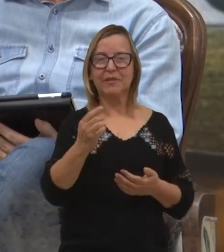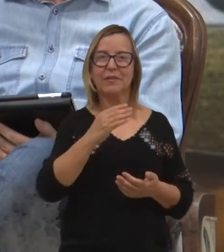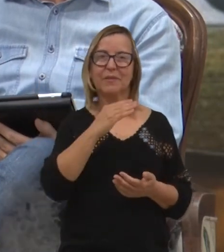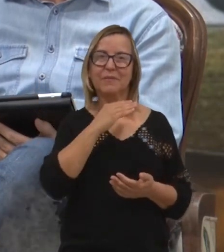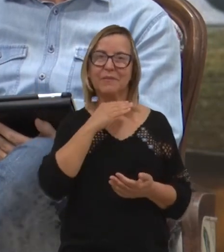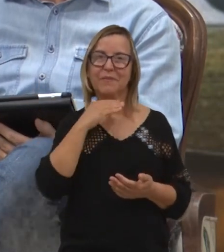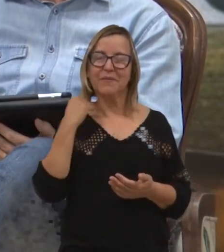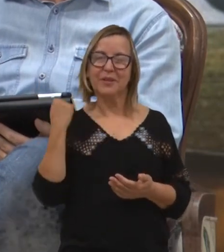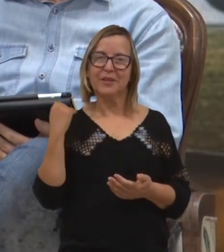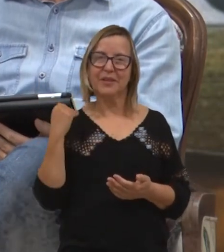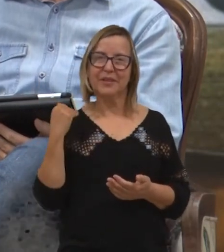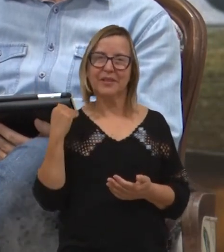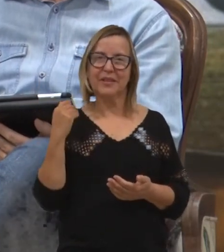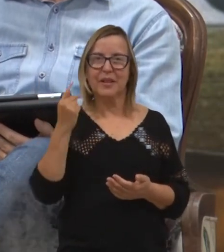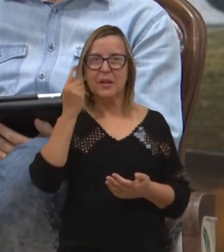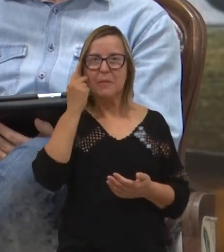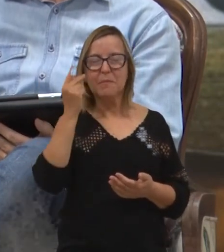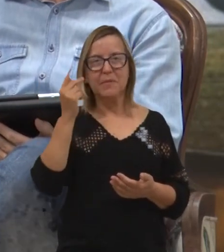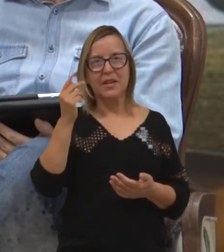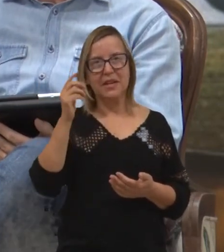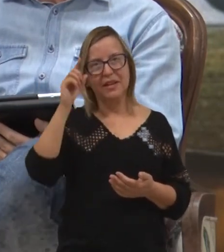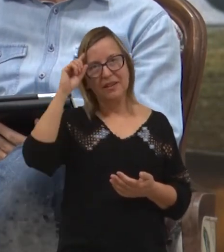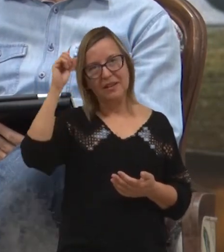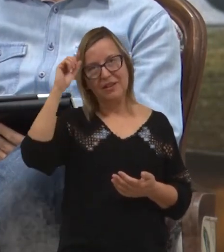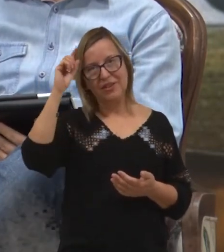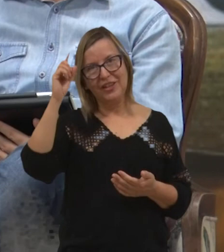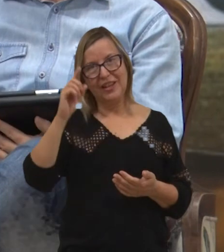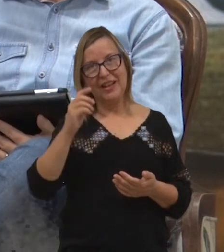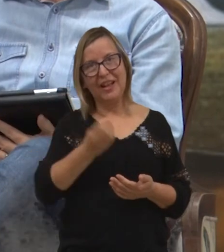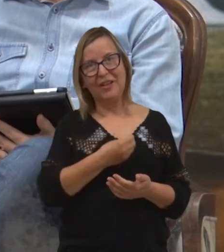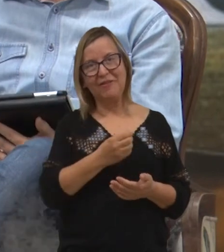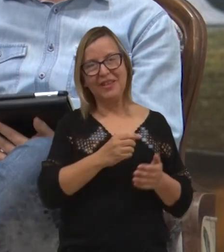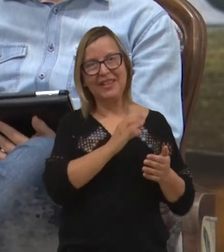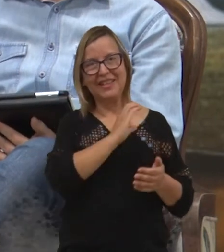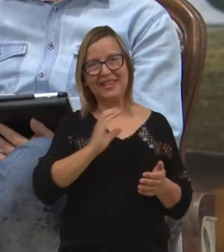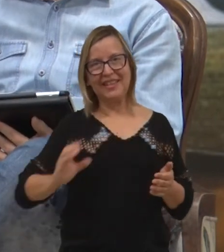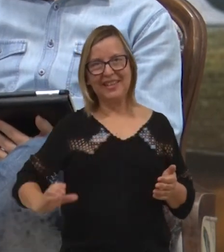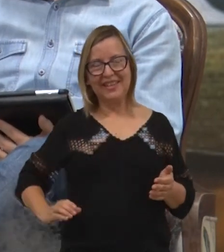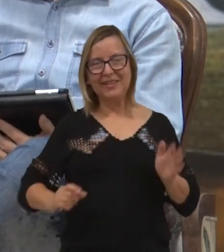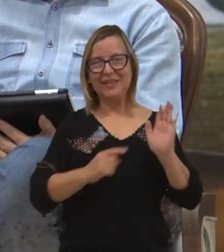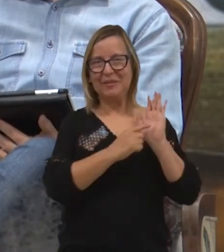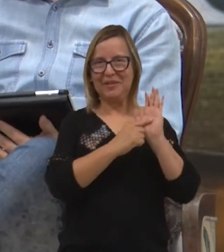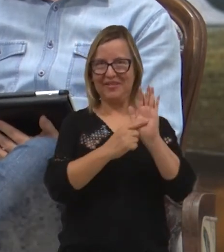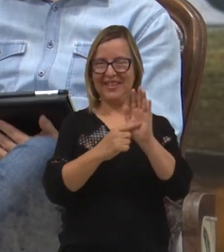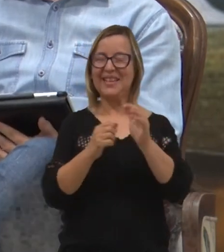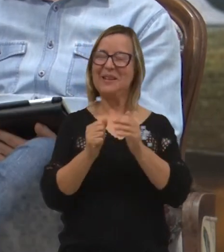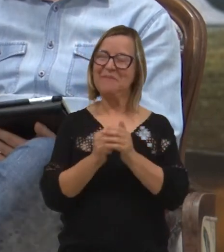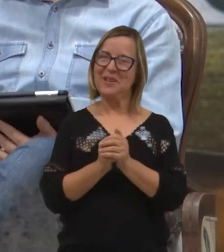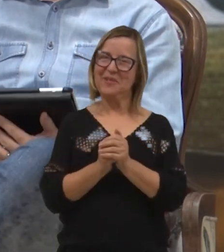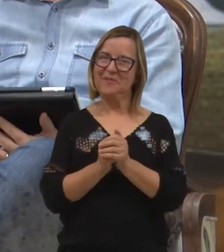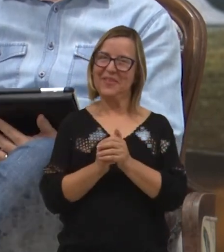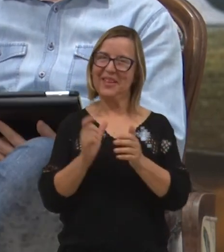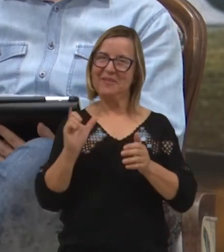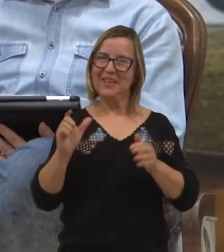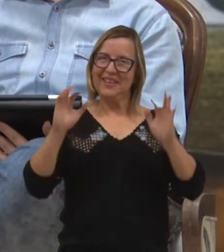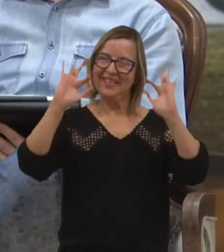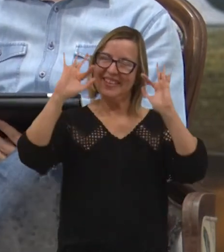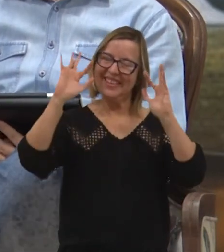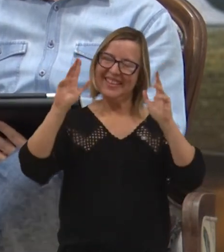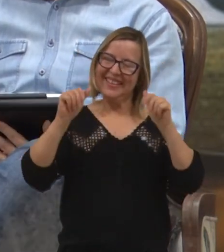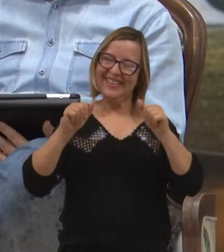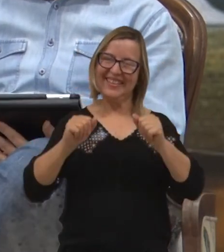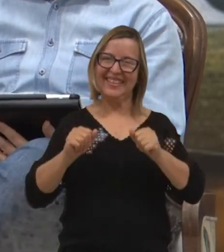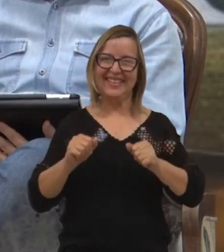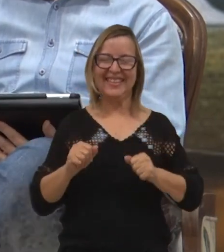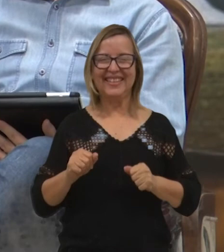para que a cada dia a vida de Cristo se manifeste. Né? Amém. Amém. Que palavra maravilhosa, né, amados? É